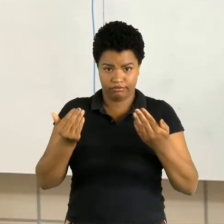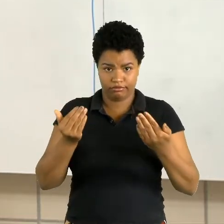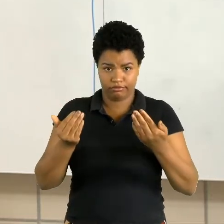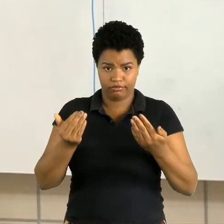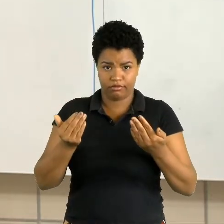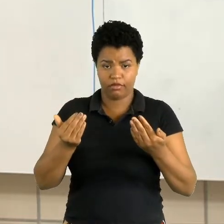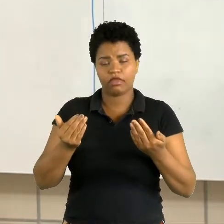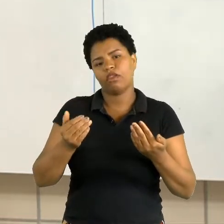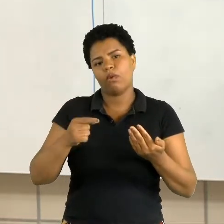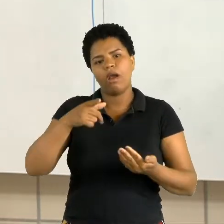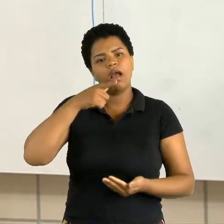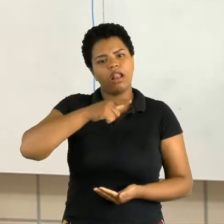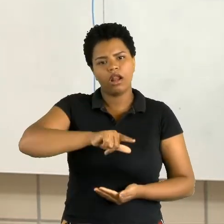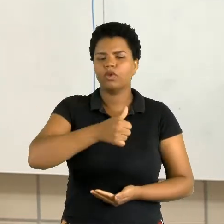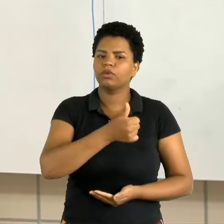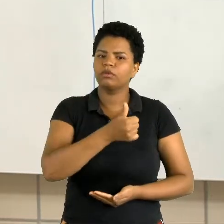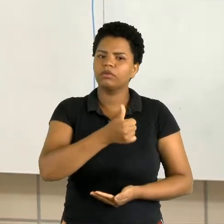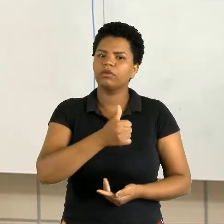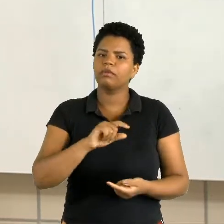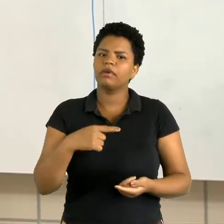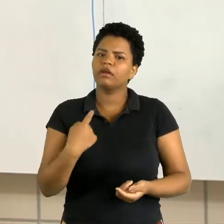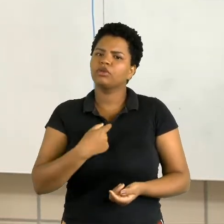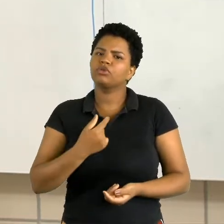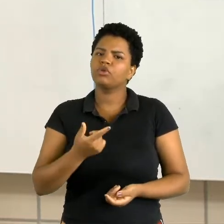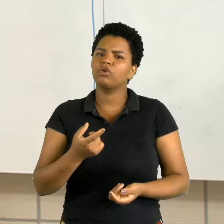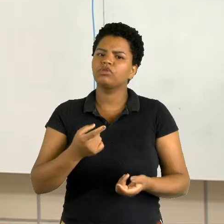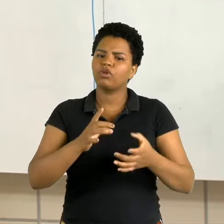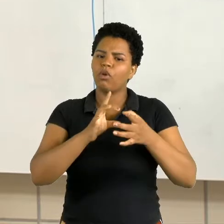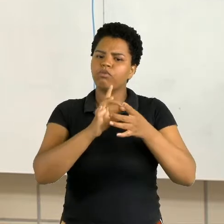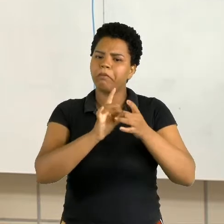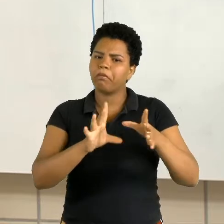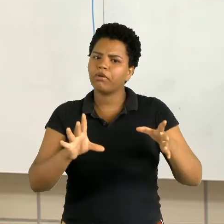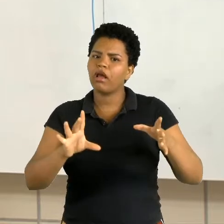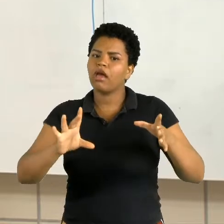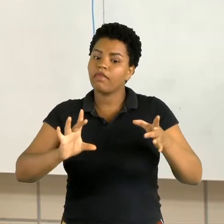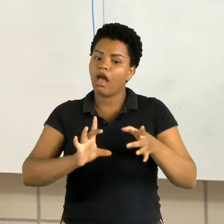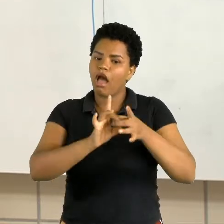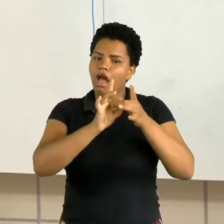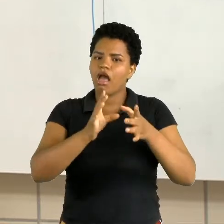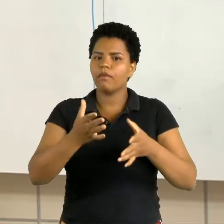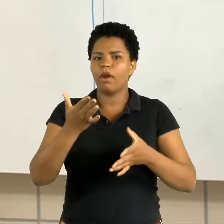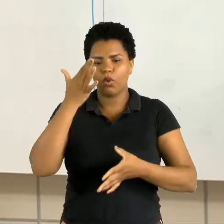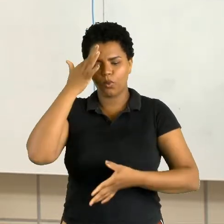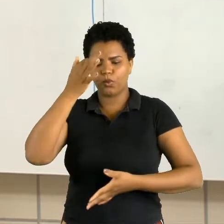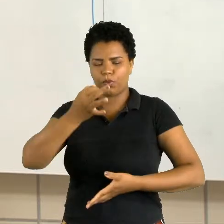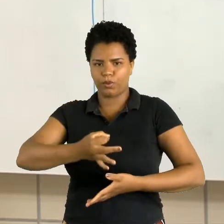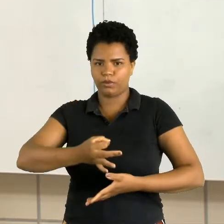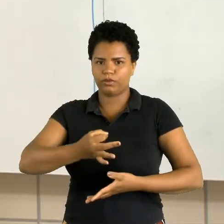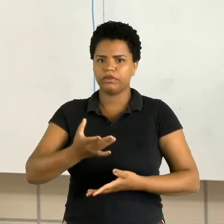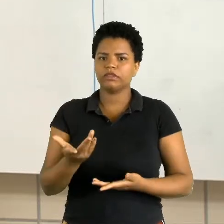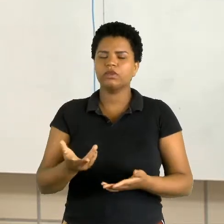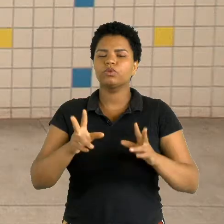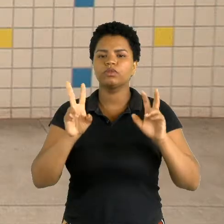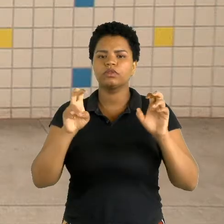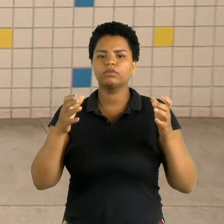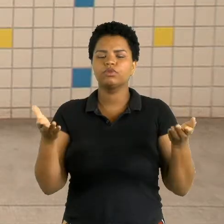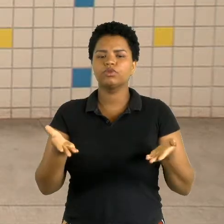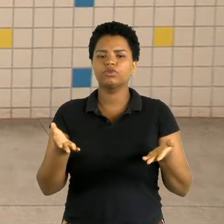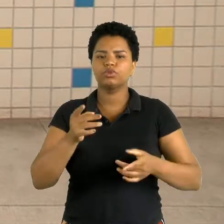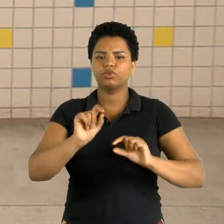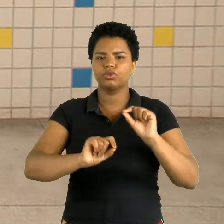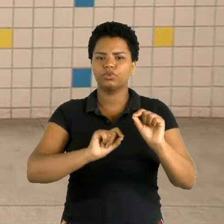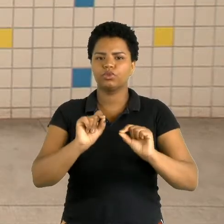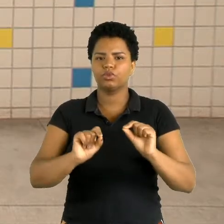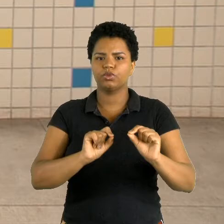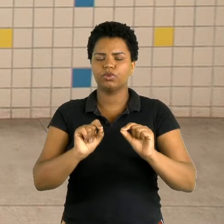língua materna, que é para a gente estar tendo esse elo aí para vocês compreenderem. Então, qual que é o nosso assunto de hoje?